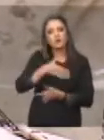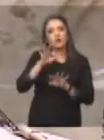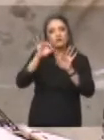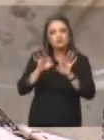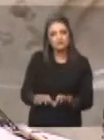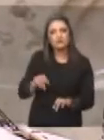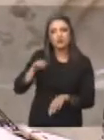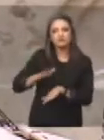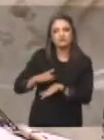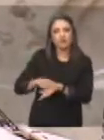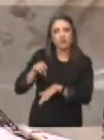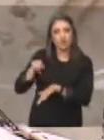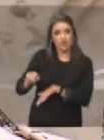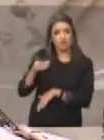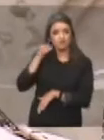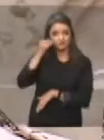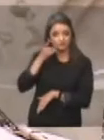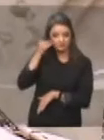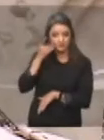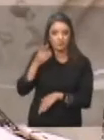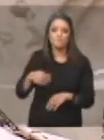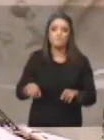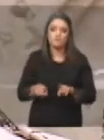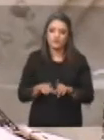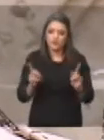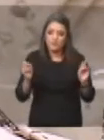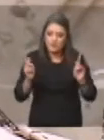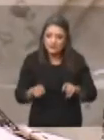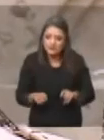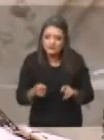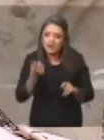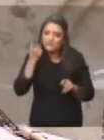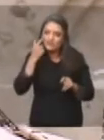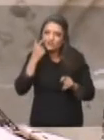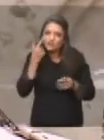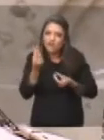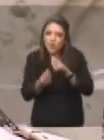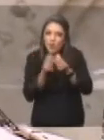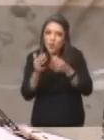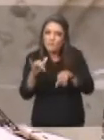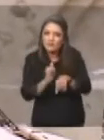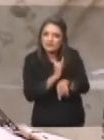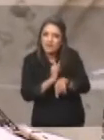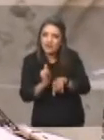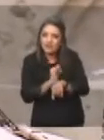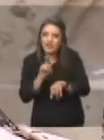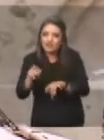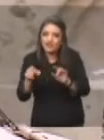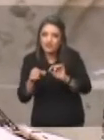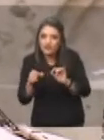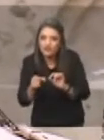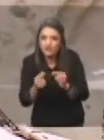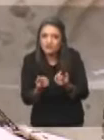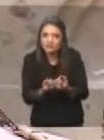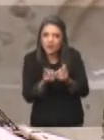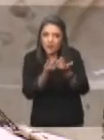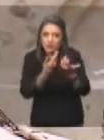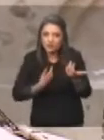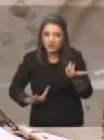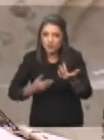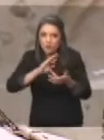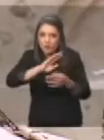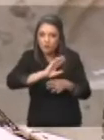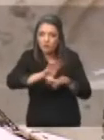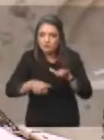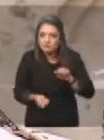denunciados e nos permitem aferir o modus operandi empregado para o desvio das verbas públicas. A listagem dos